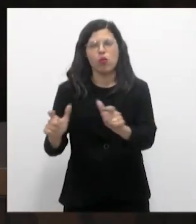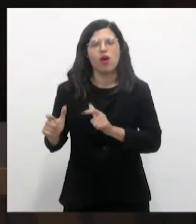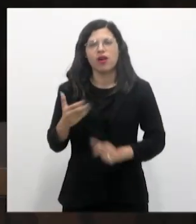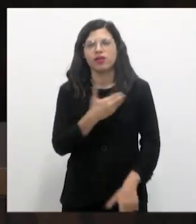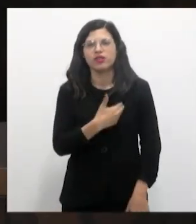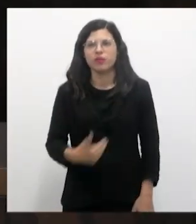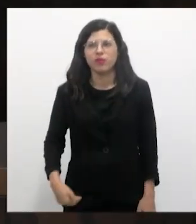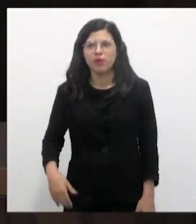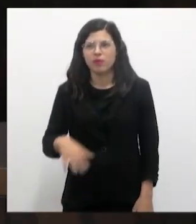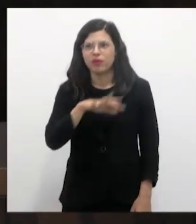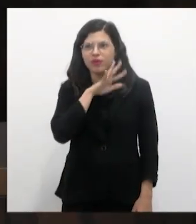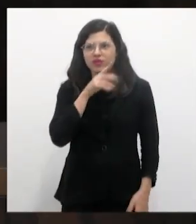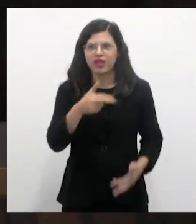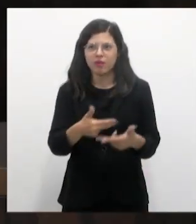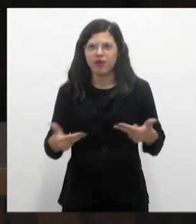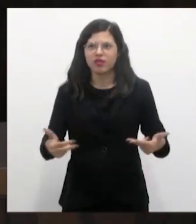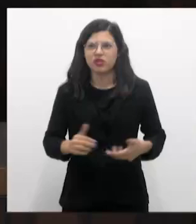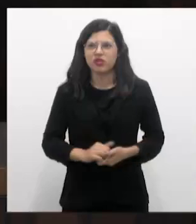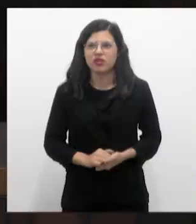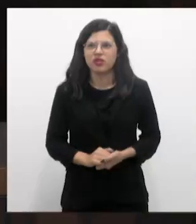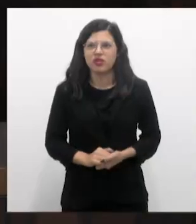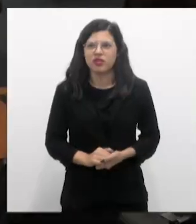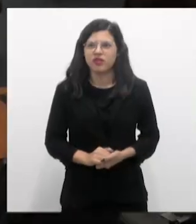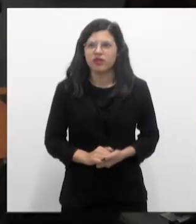animais. Agora, autoridade.